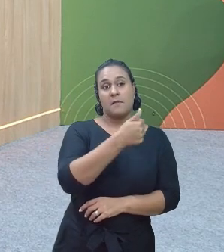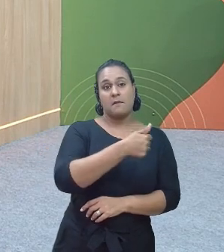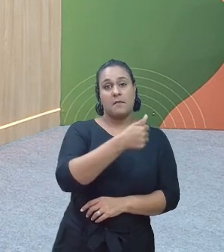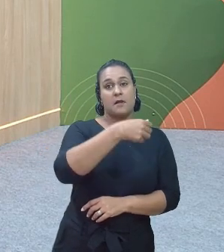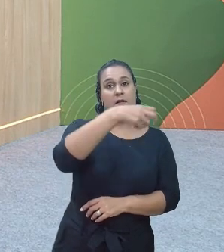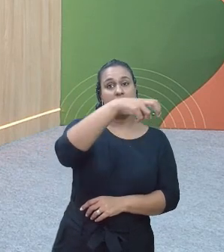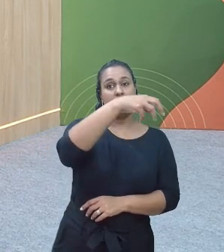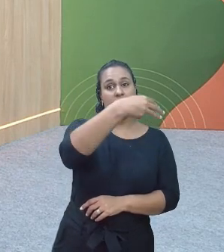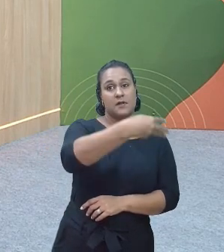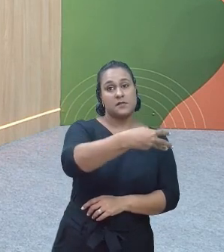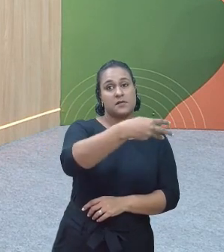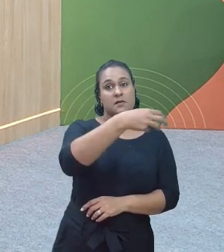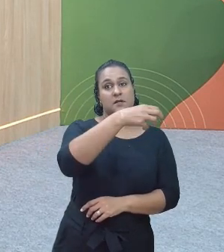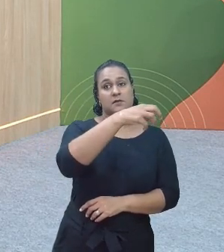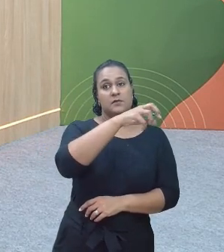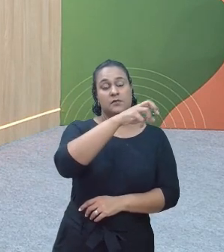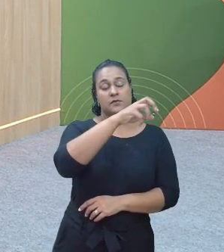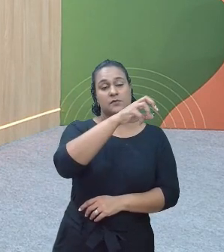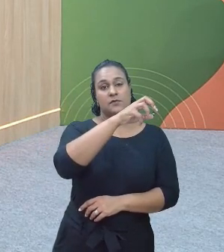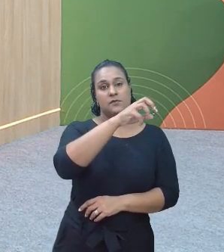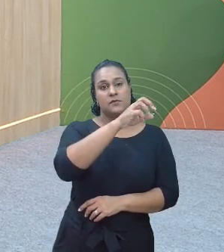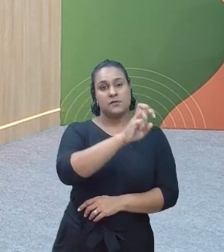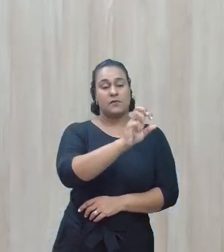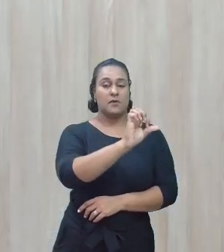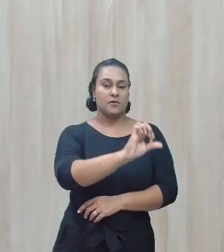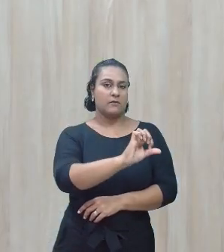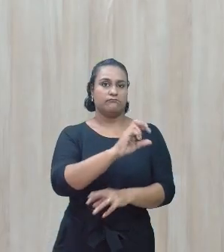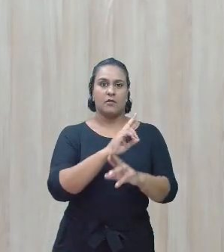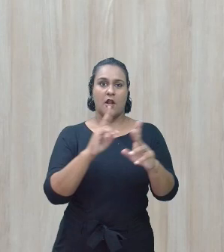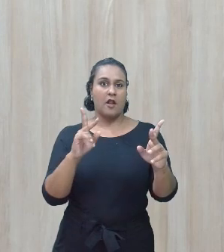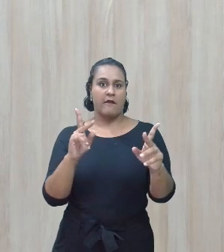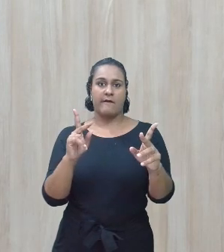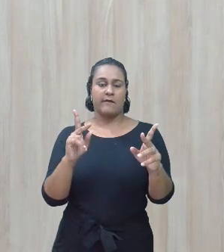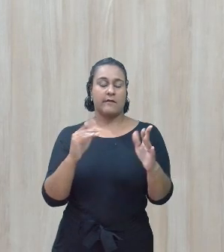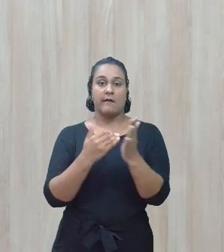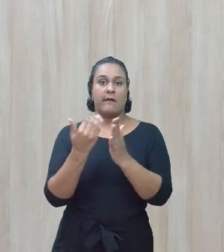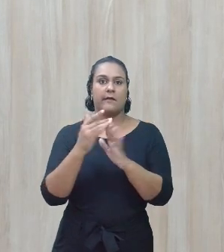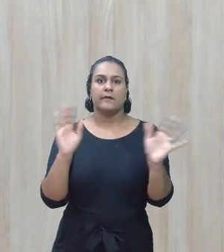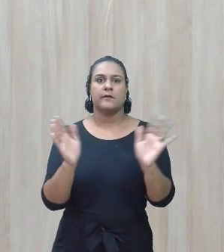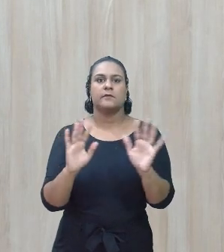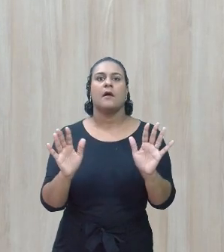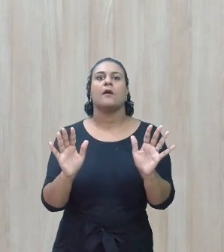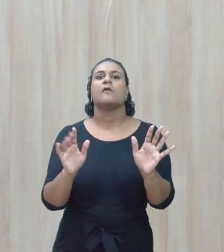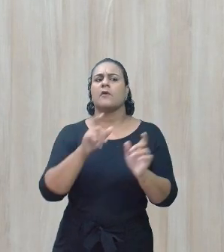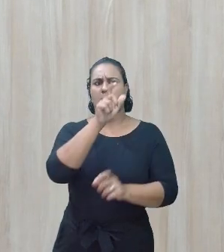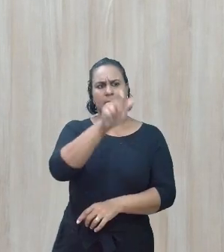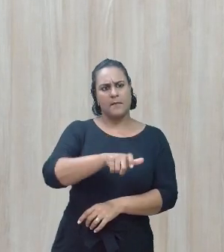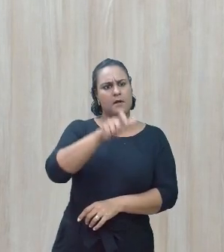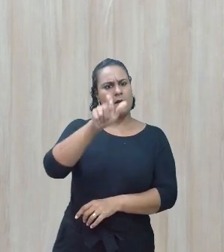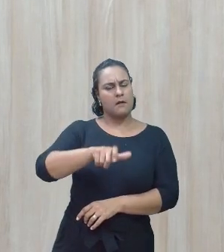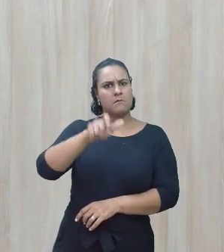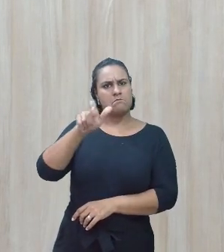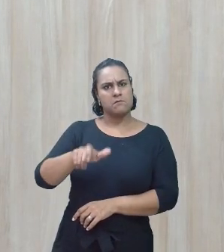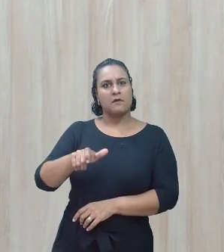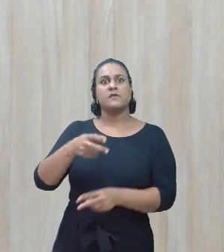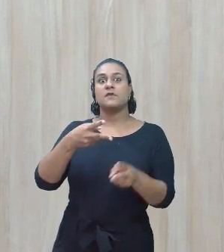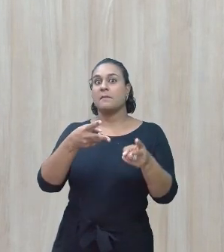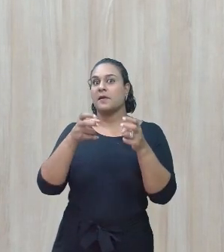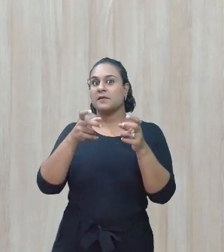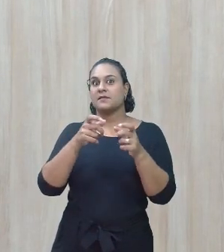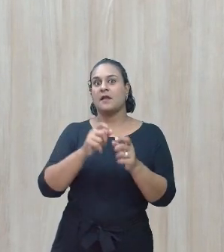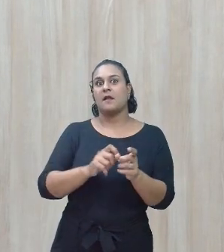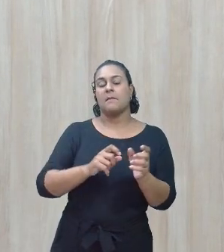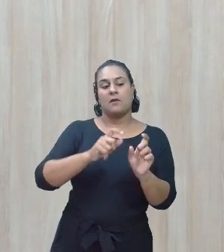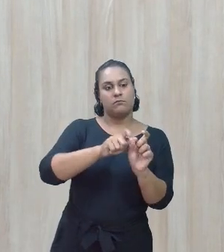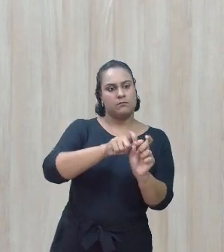359, né, que é o menorzinho aqui. Então, a gente nem tem uma diferença tão grande. Foi até legal colocar um gráfico de barra, porque você percebe o tamanho da